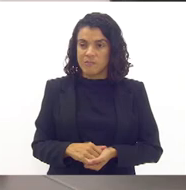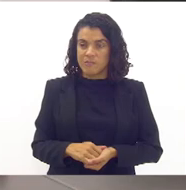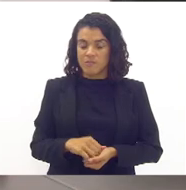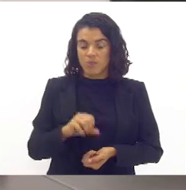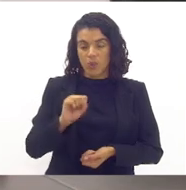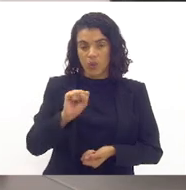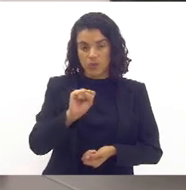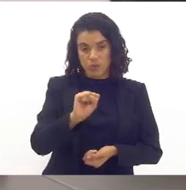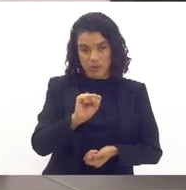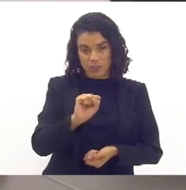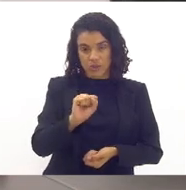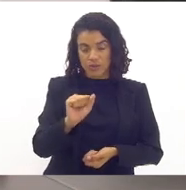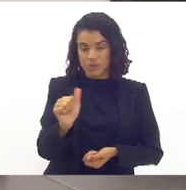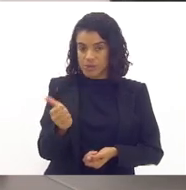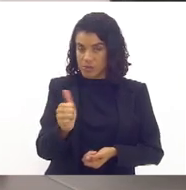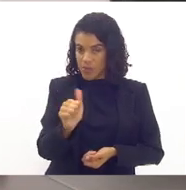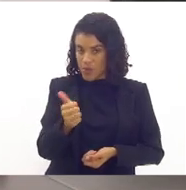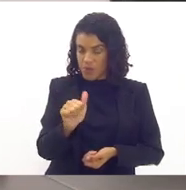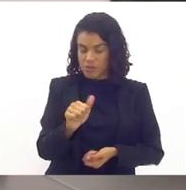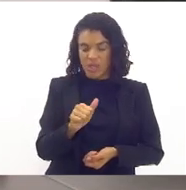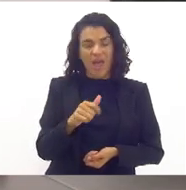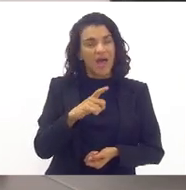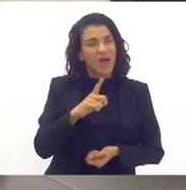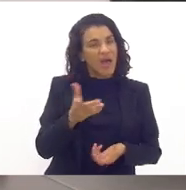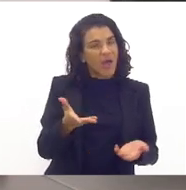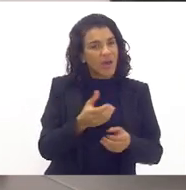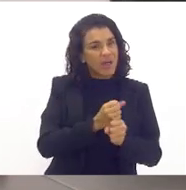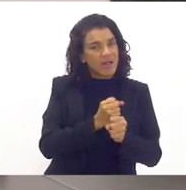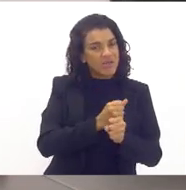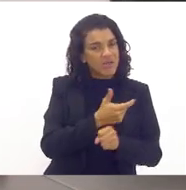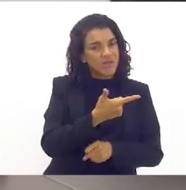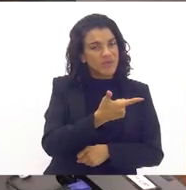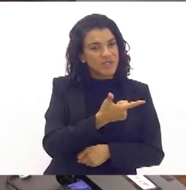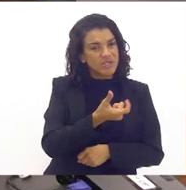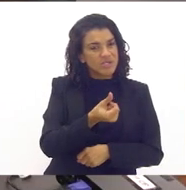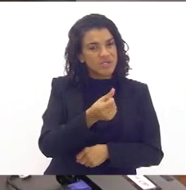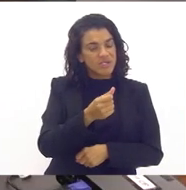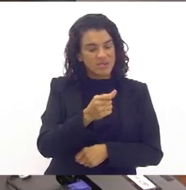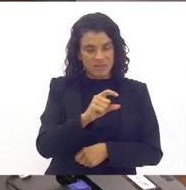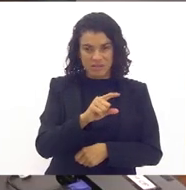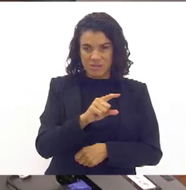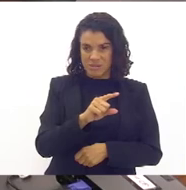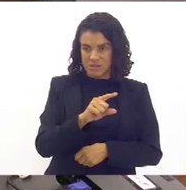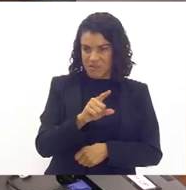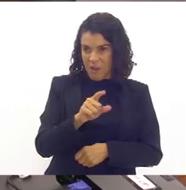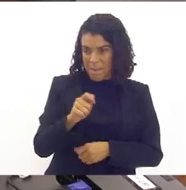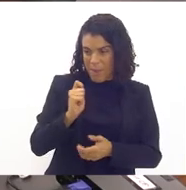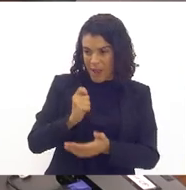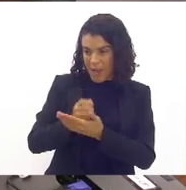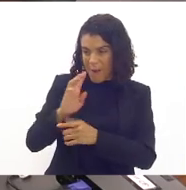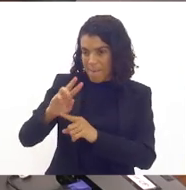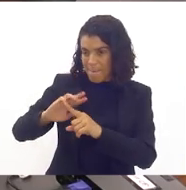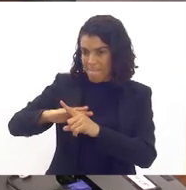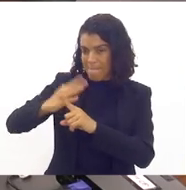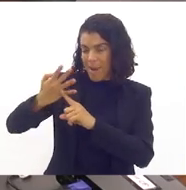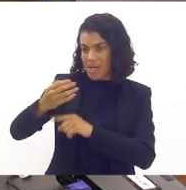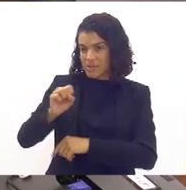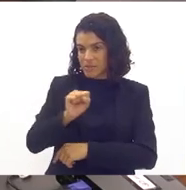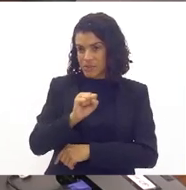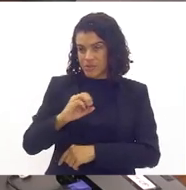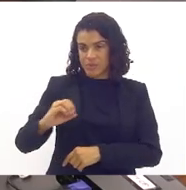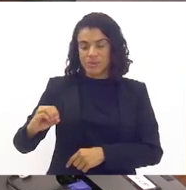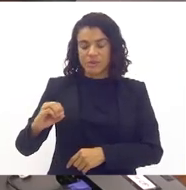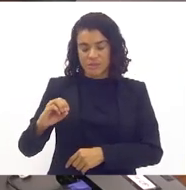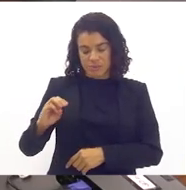811 milhões. Esse ano, além dos 25% da receita corrente, você vai pagar mais 811 milhões dentro